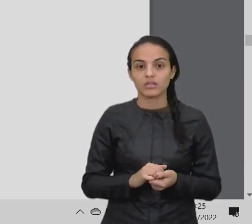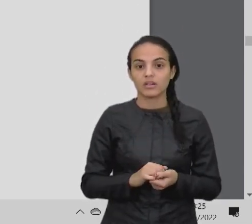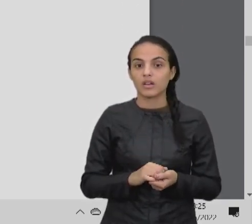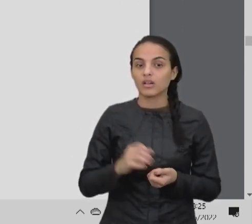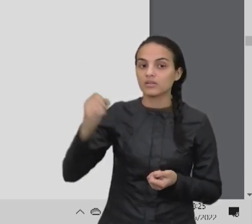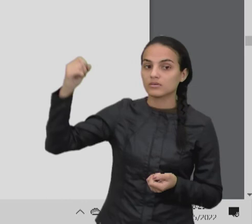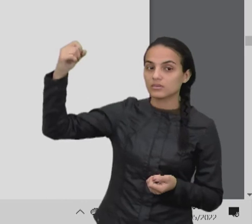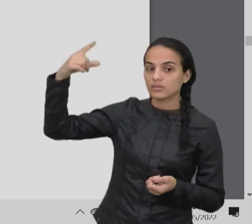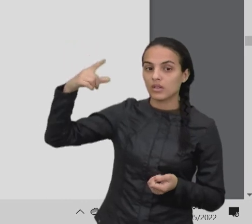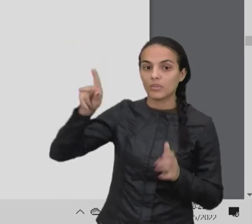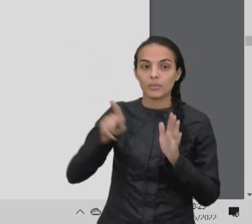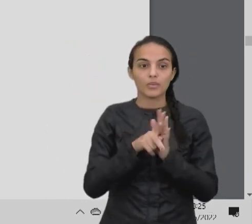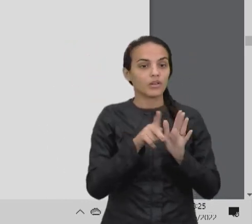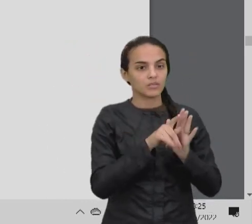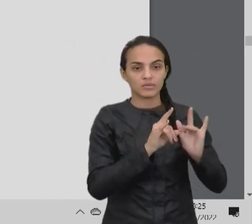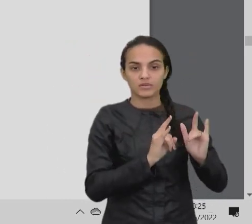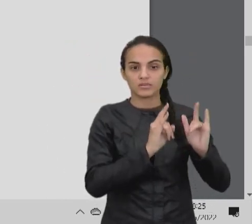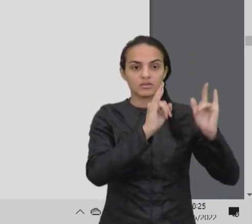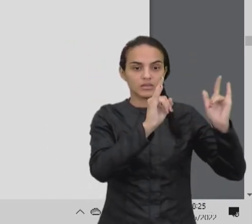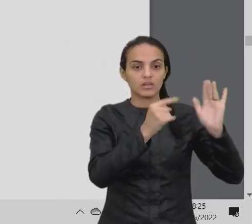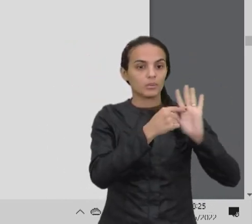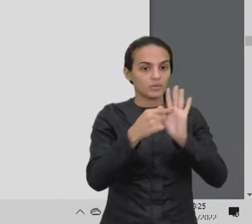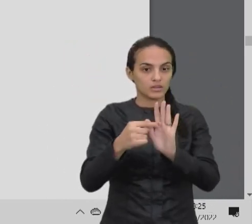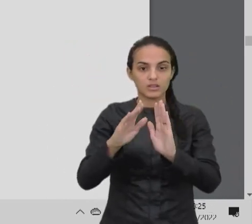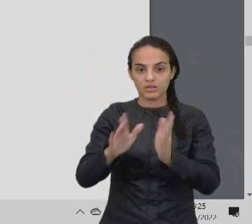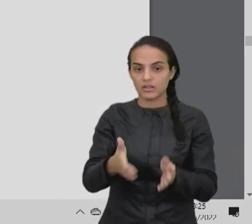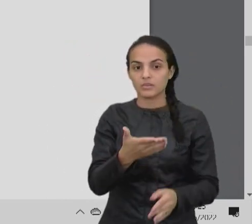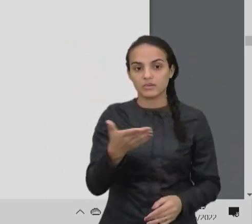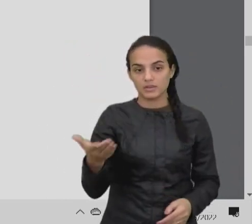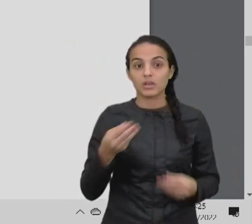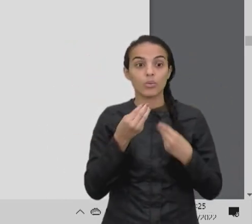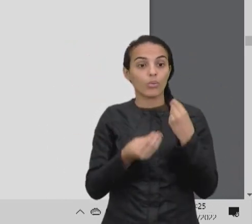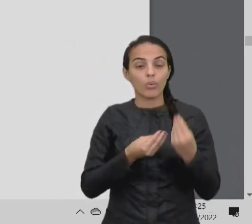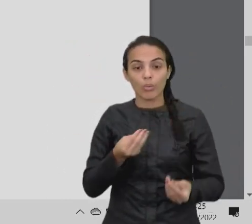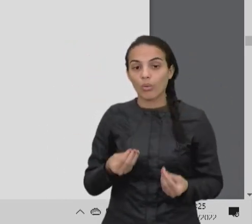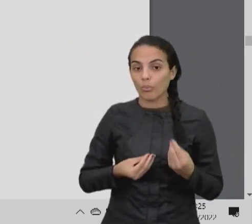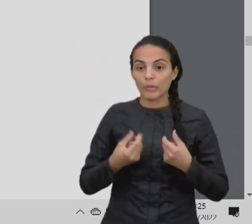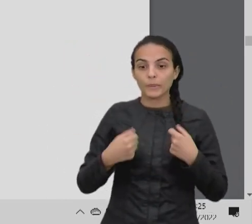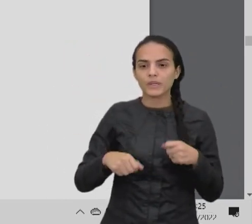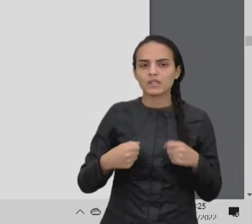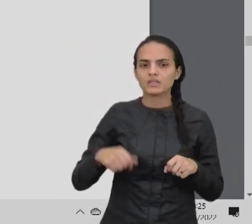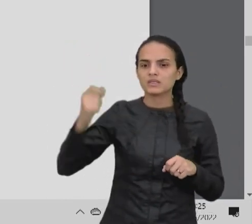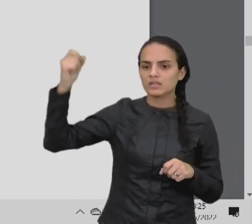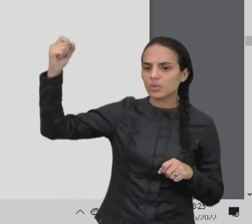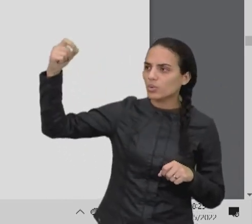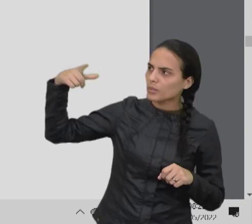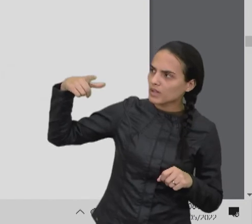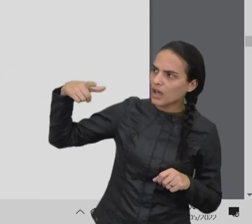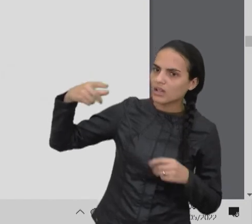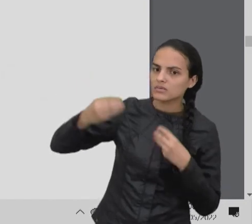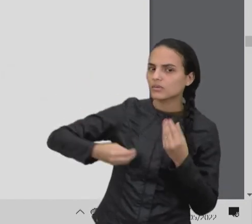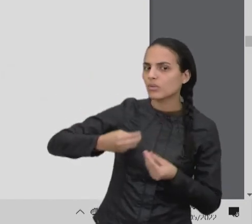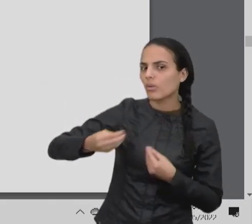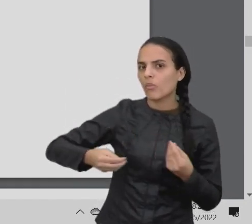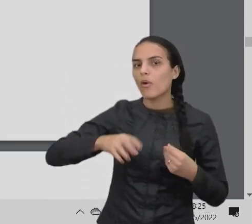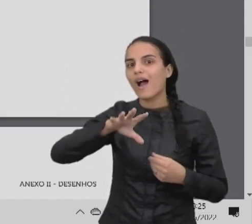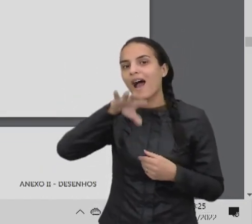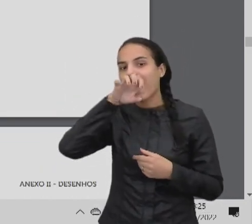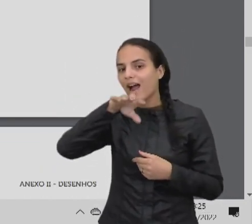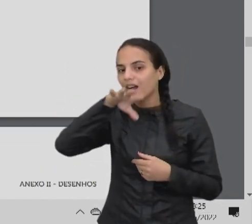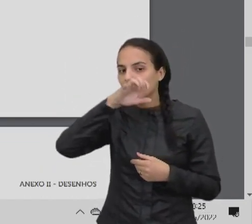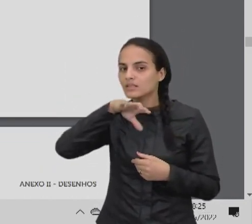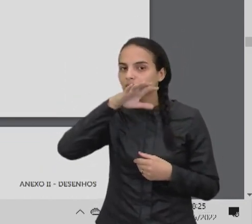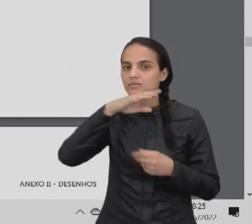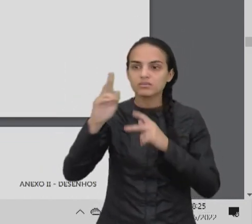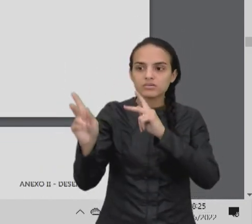da edificação. Então eles já estão mostrando para vocês como tem que ser iluminado, qual que é a ventilação. Então tem que fazer